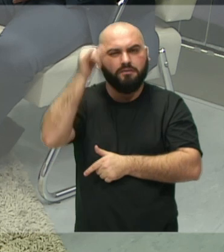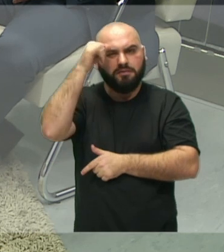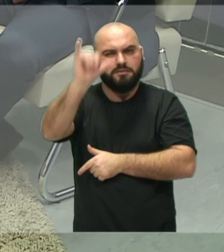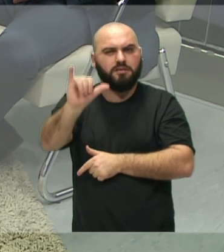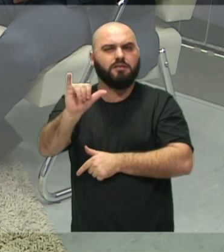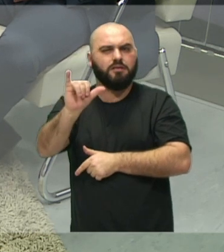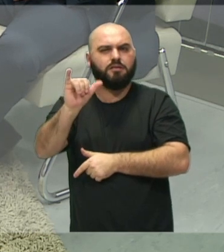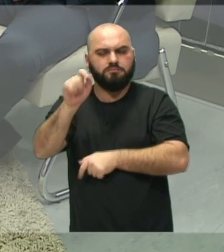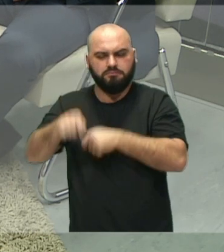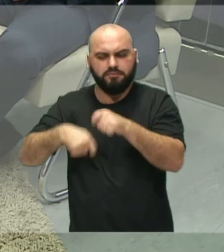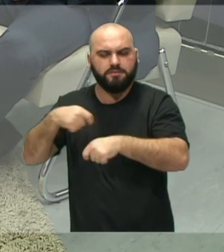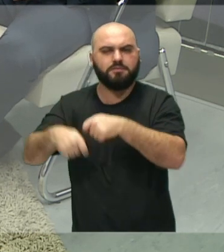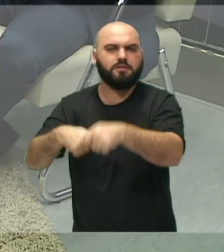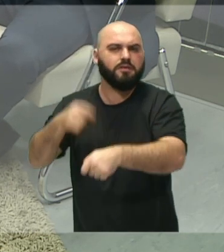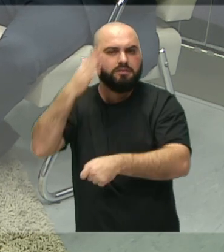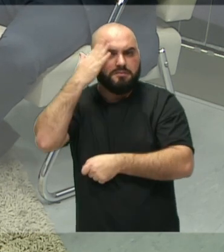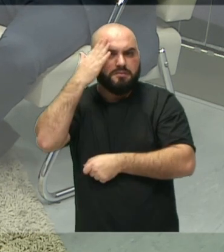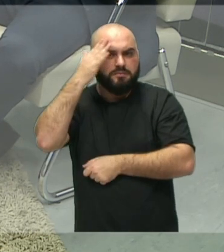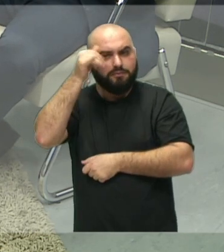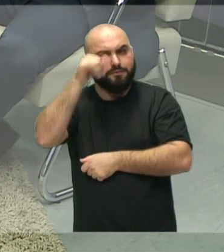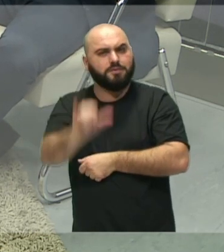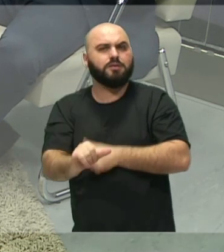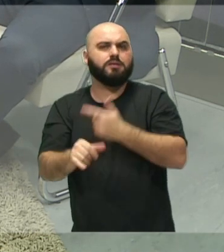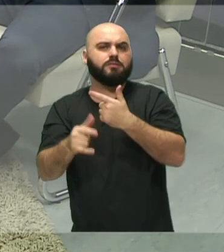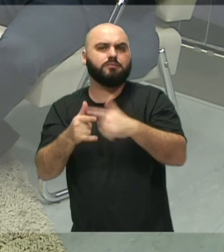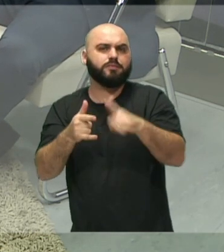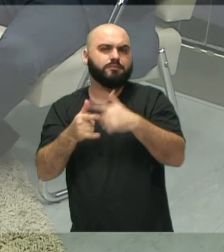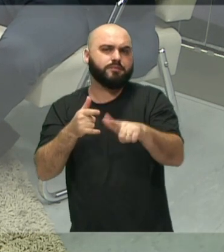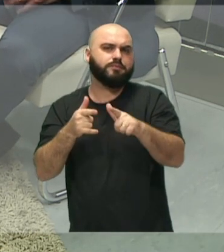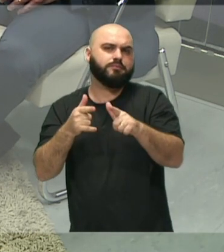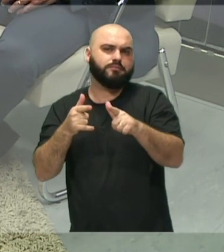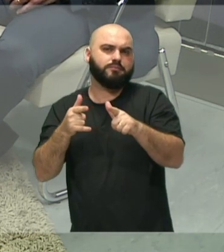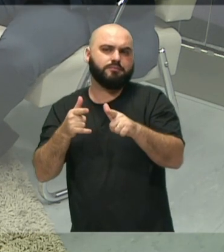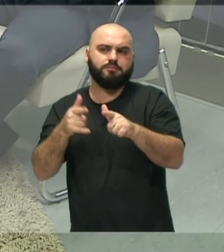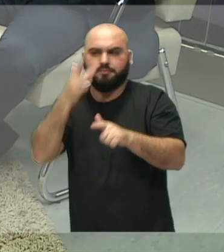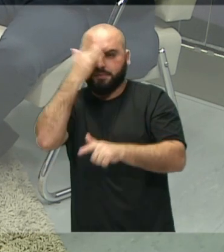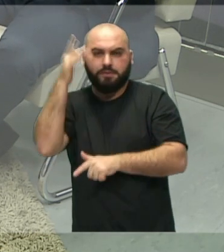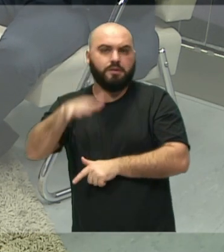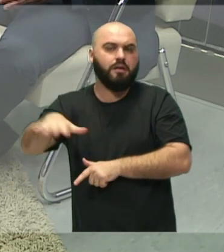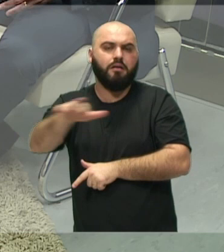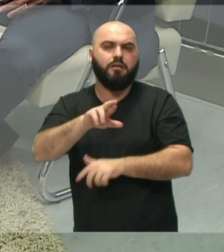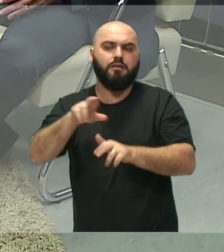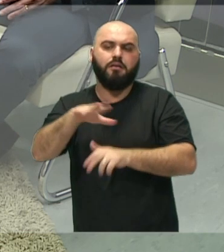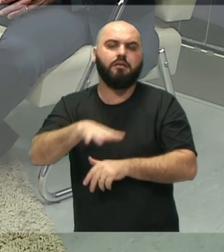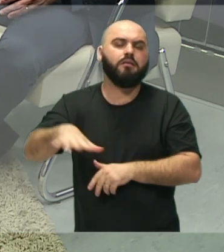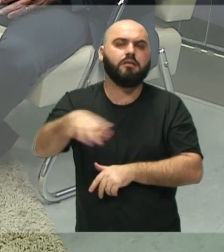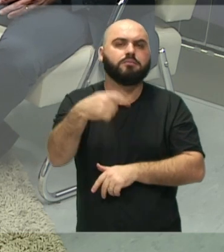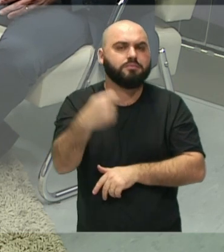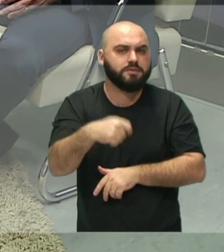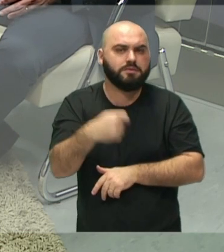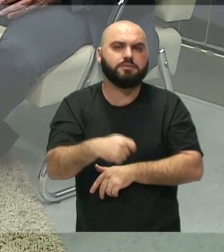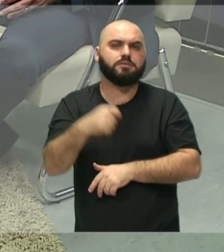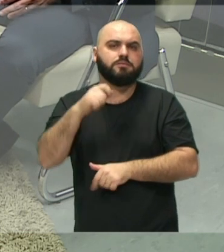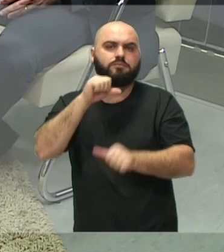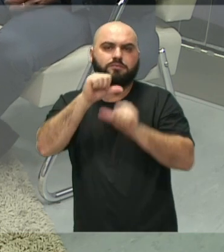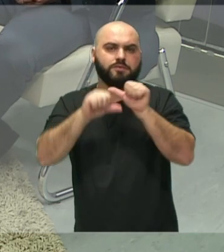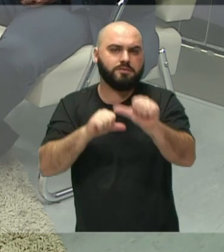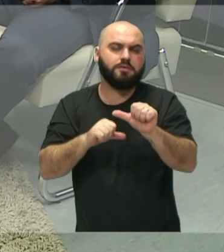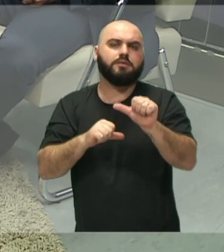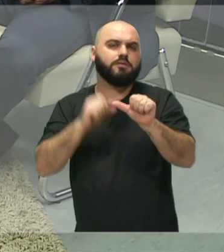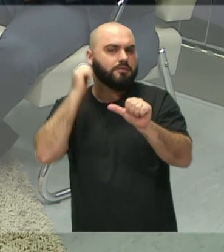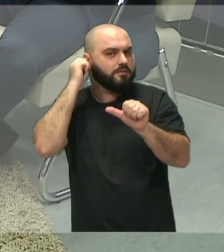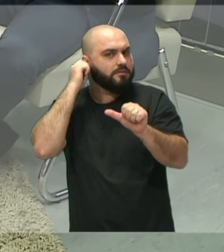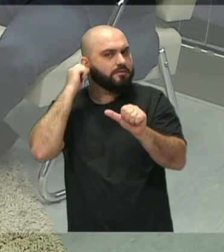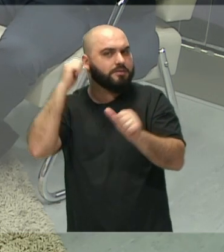justamente para evitar, né, cortar caminho para quem mora naquela região e precisa de uma revitalização, mudanças um pouquinho ali na parte